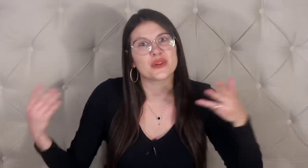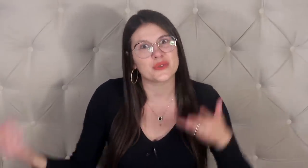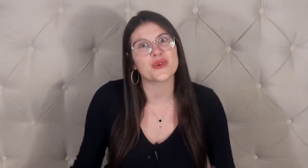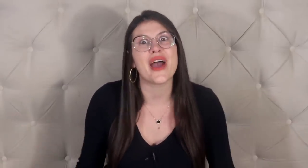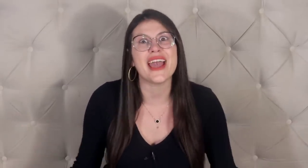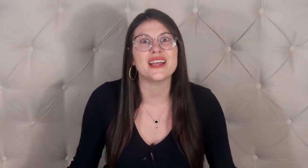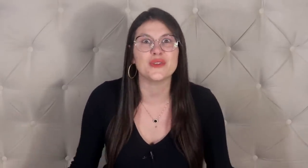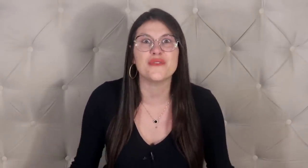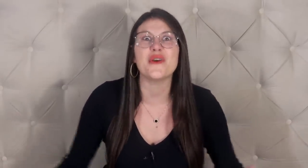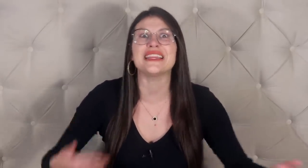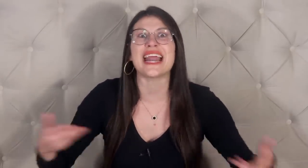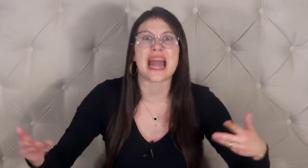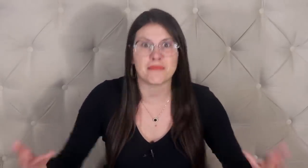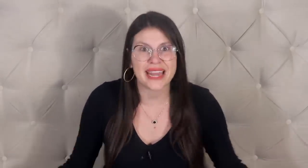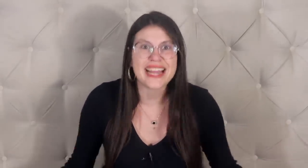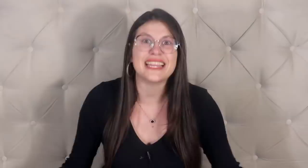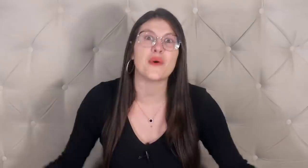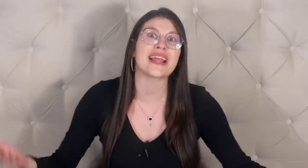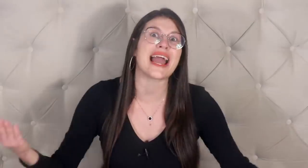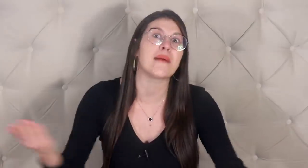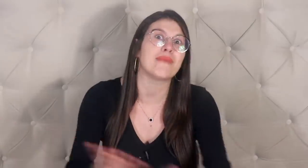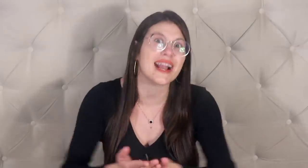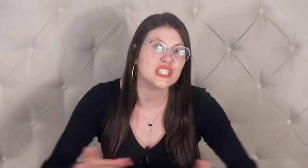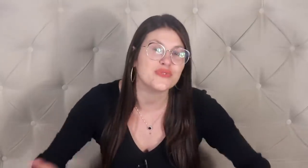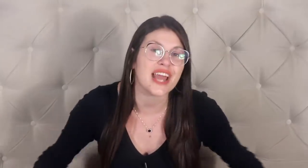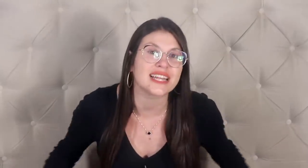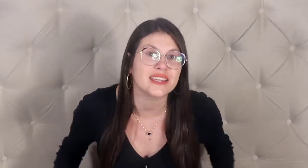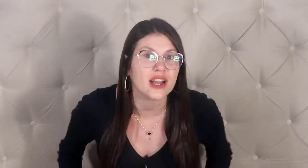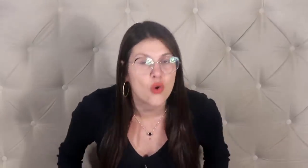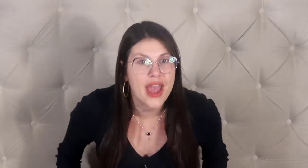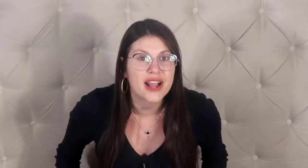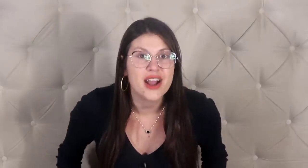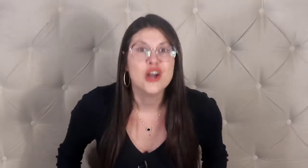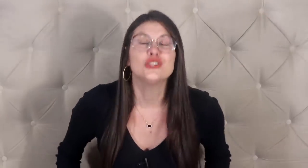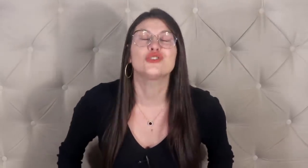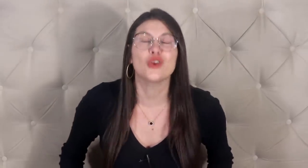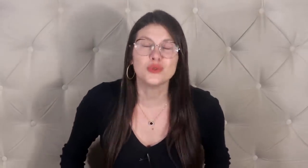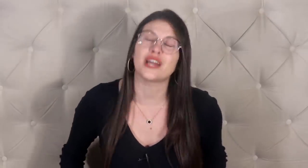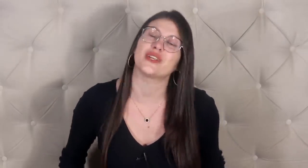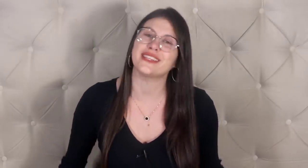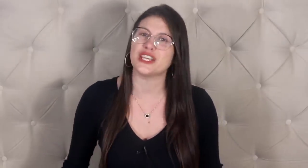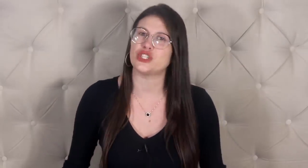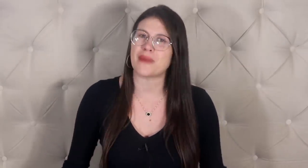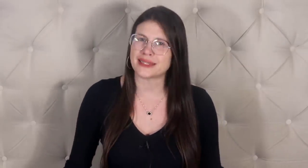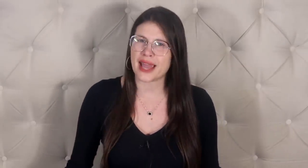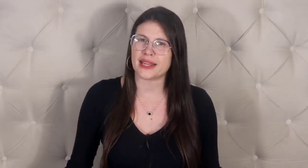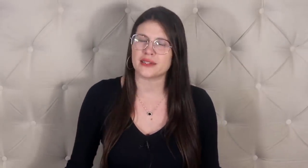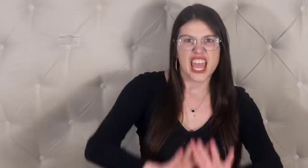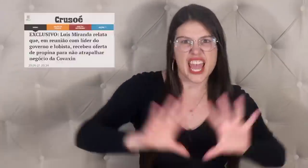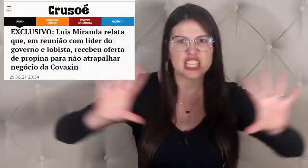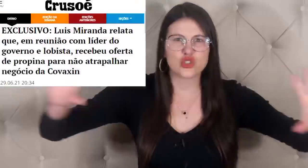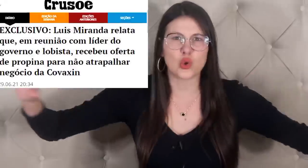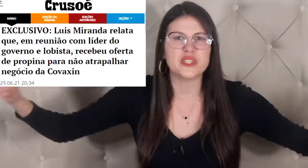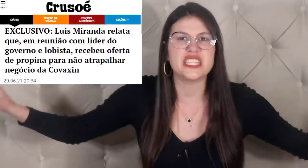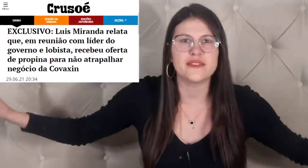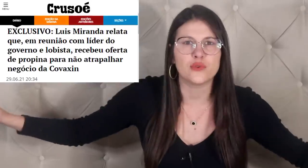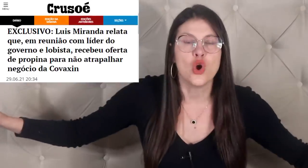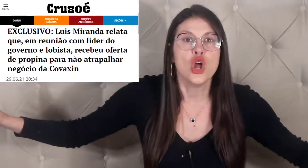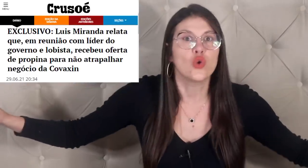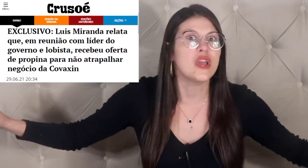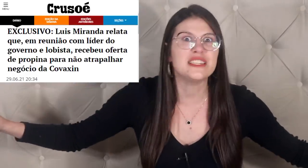antagonista Via Crusoé resolveu entrar na briga e deu aquela marca de freada na cueca, soltando a seguinte matéria.